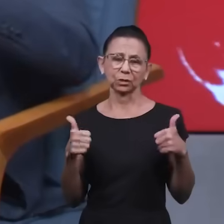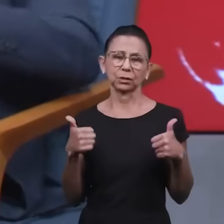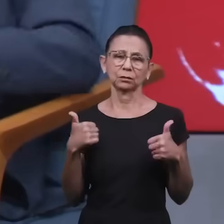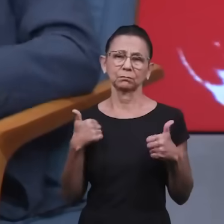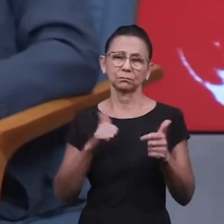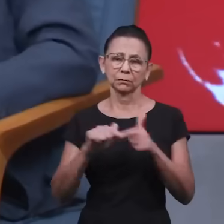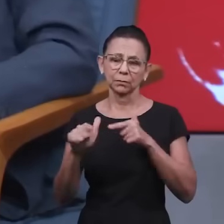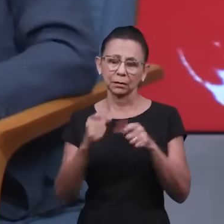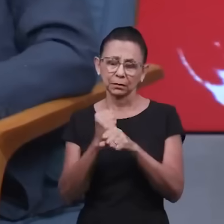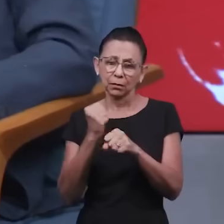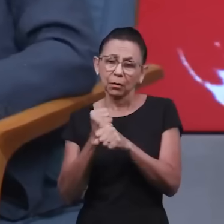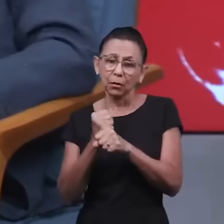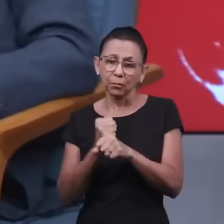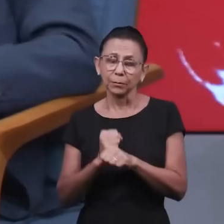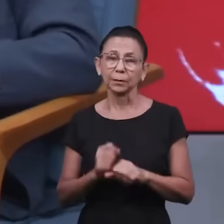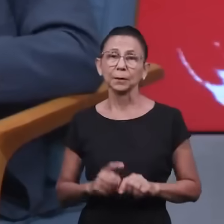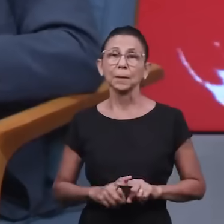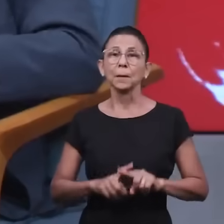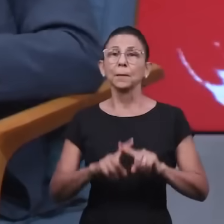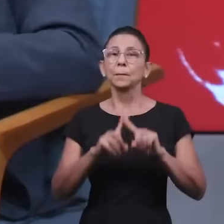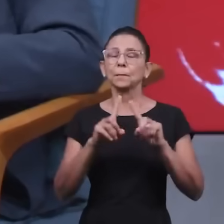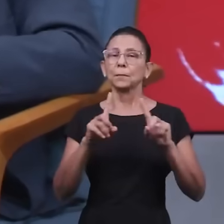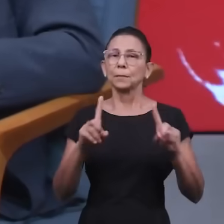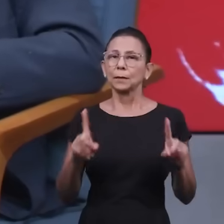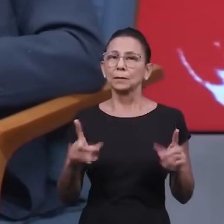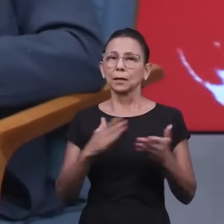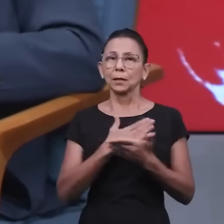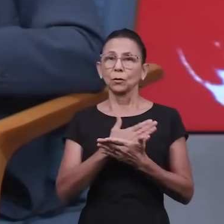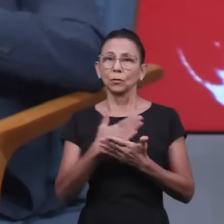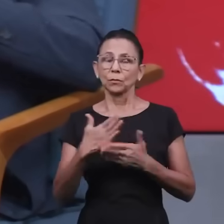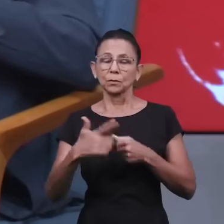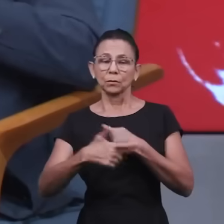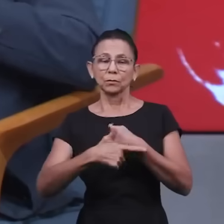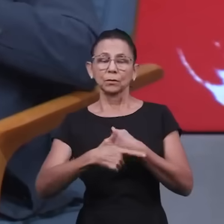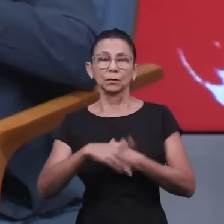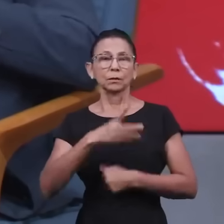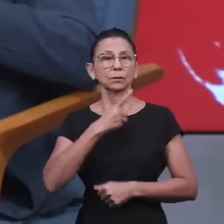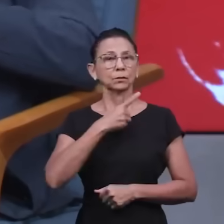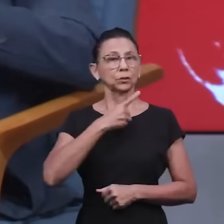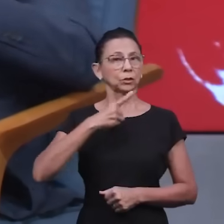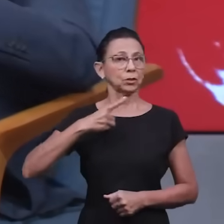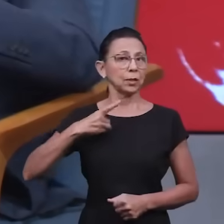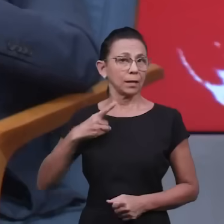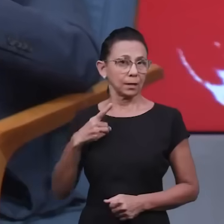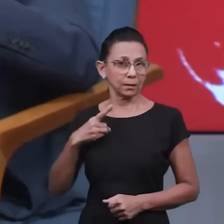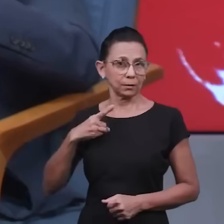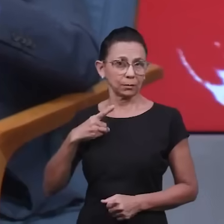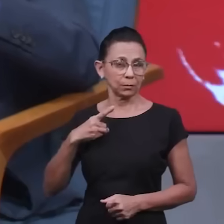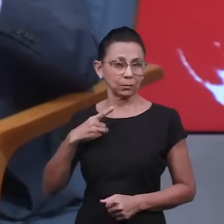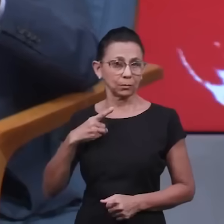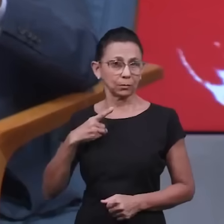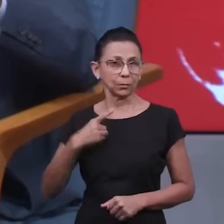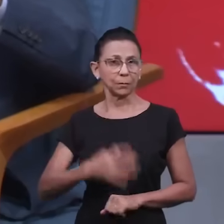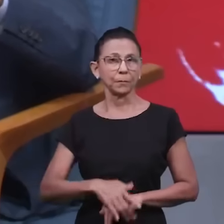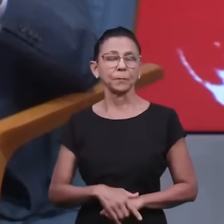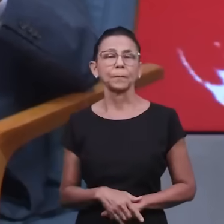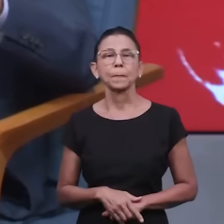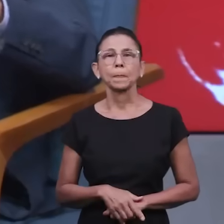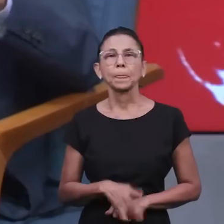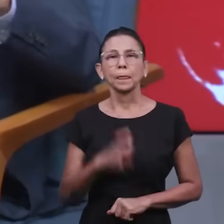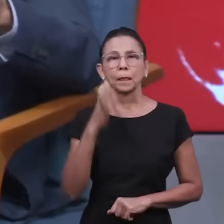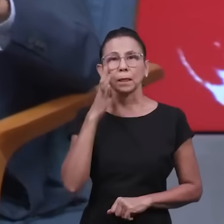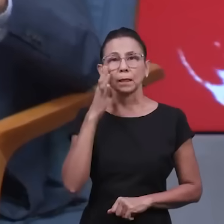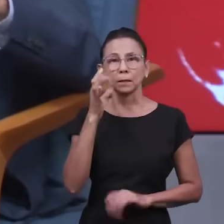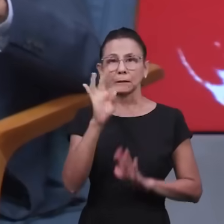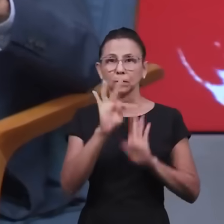eles disseram uma coisa interessante. Quanto a nós, preste bem atenção, que esse